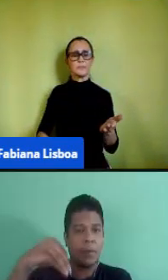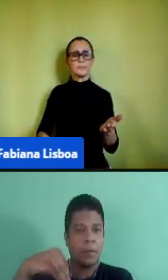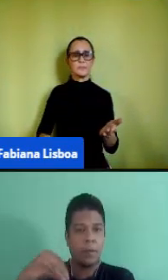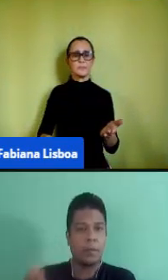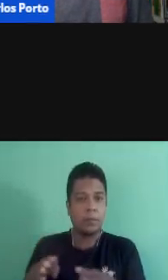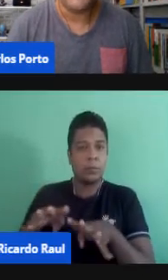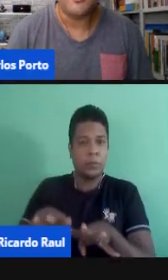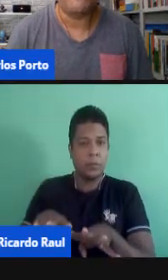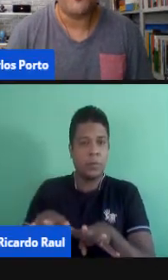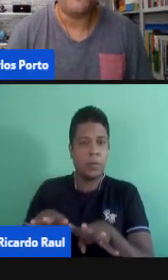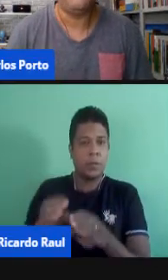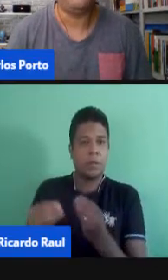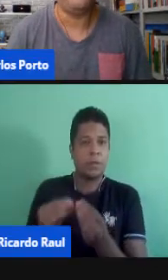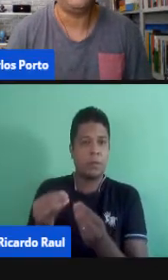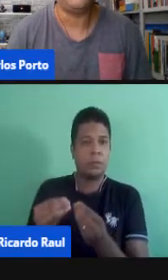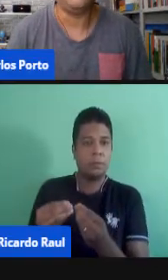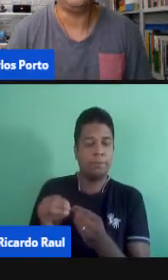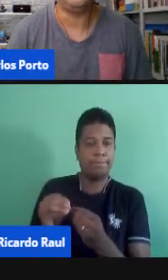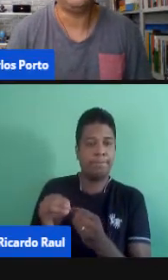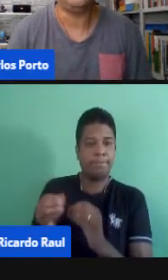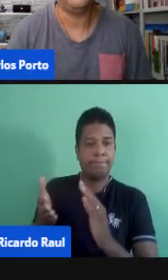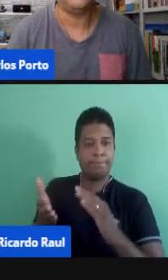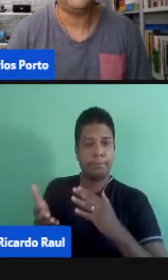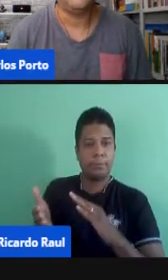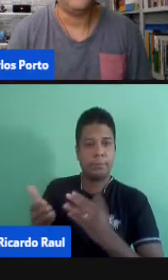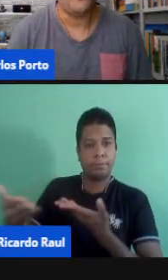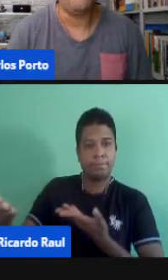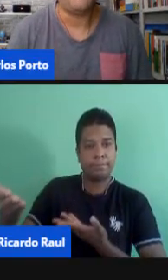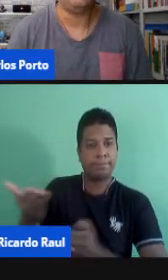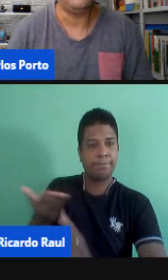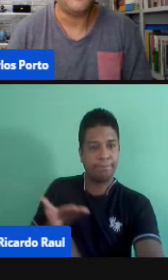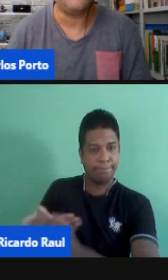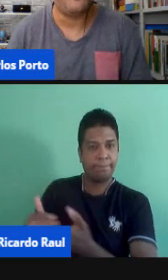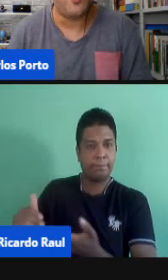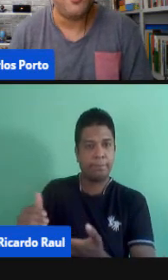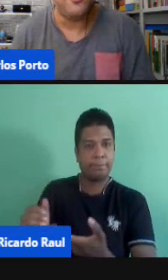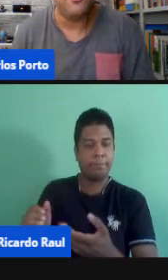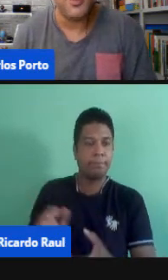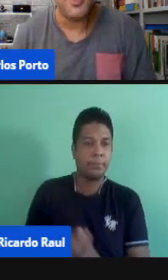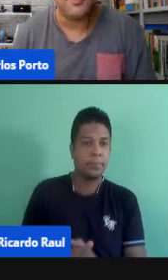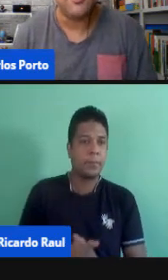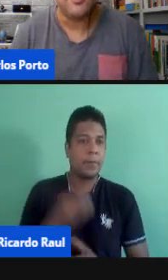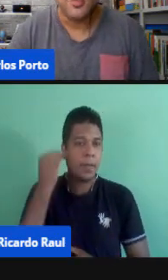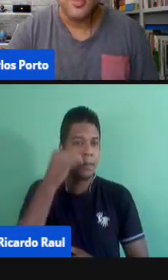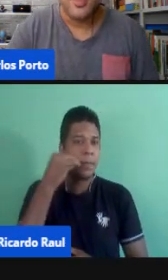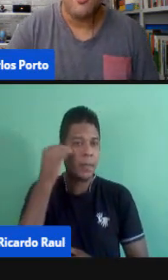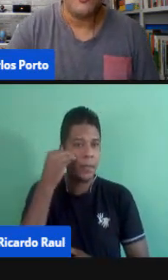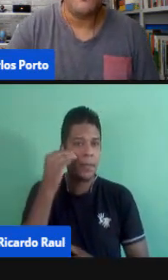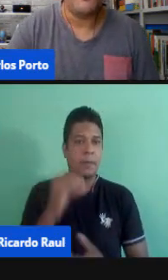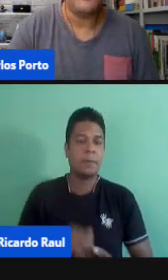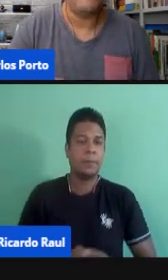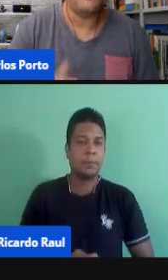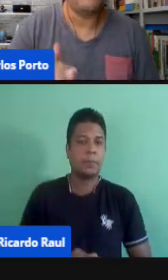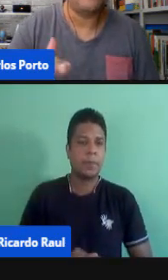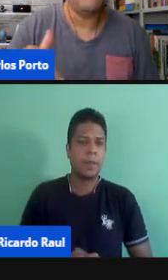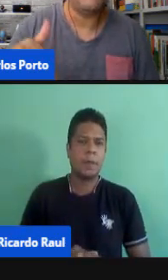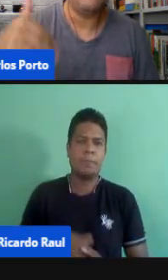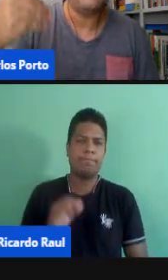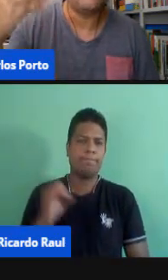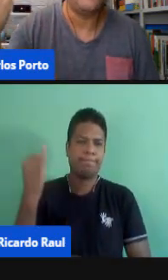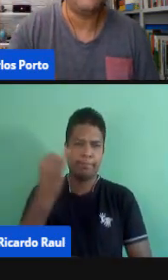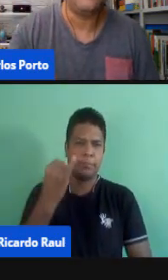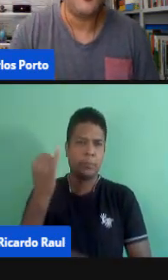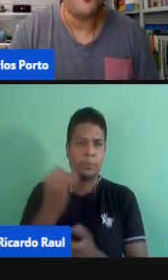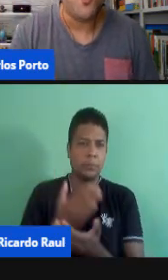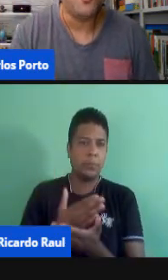Para compartilhar as próprias experiências. Compartilhar as próprias experiências. É muito importante para nós